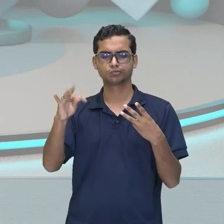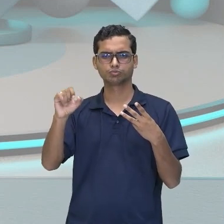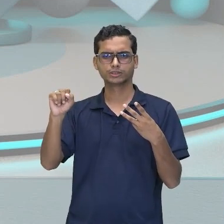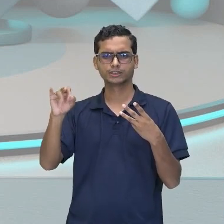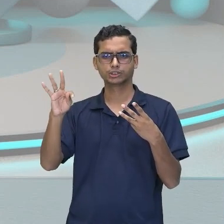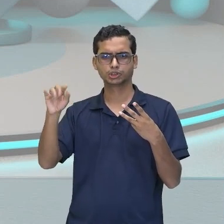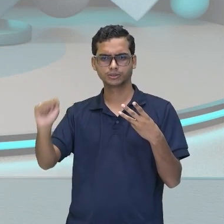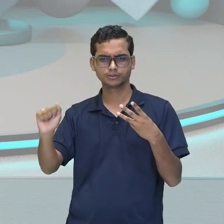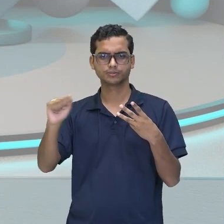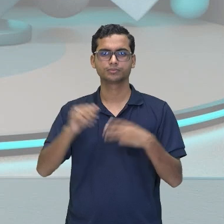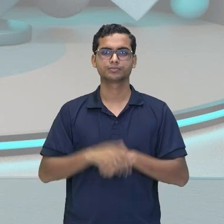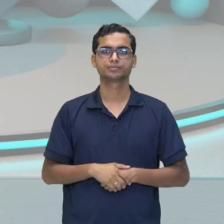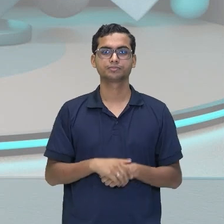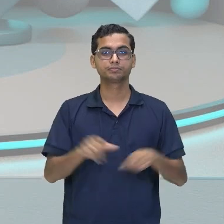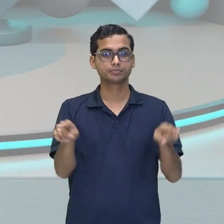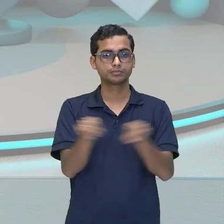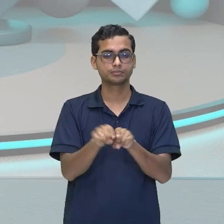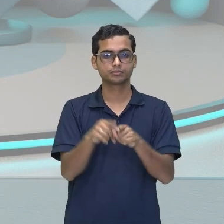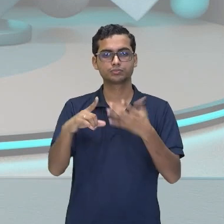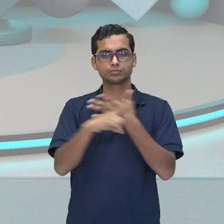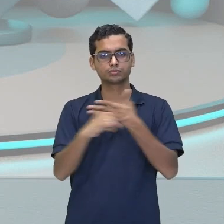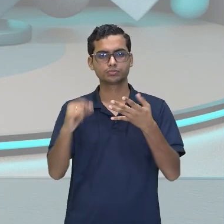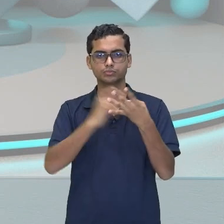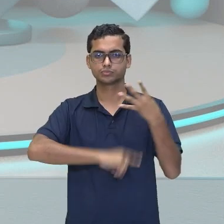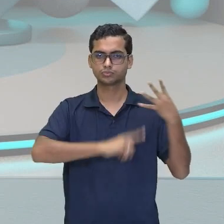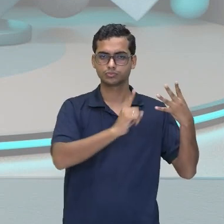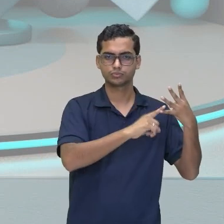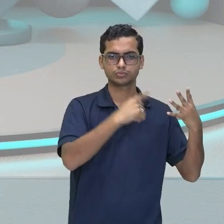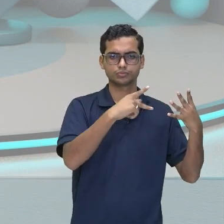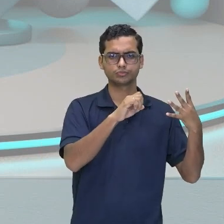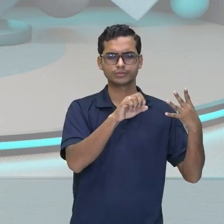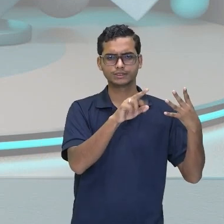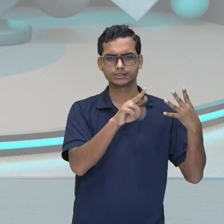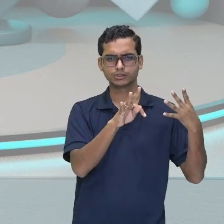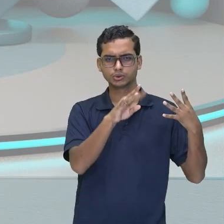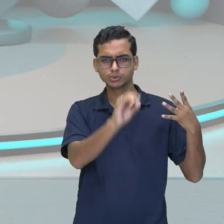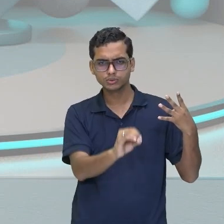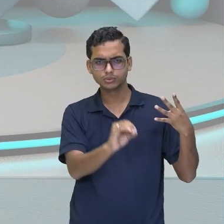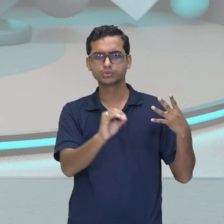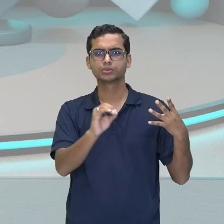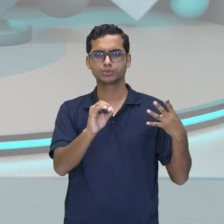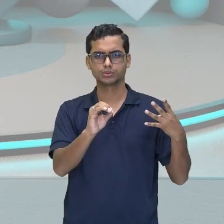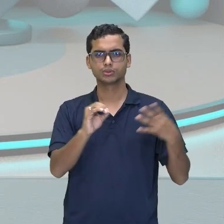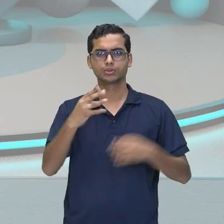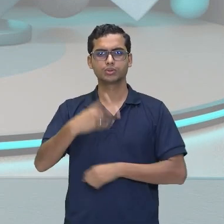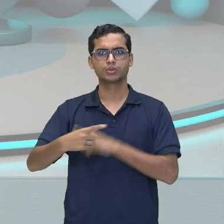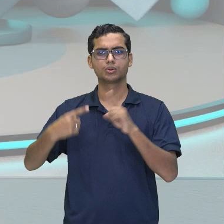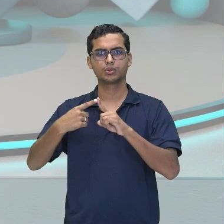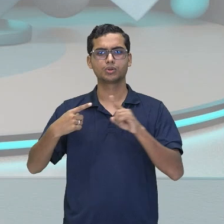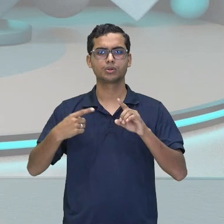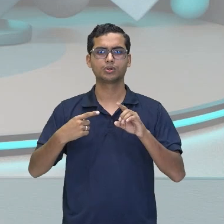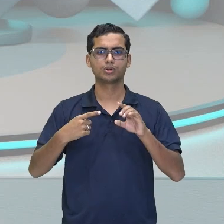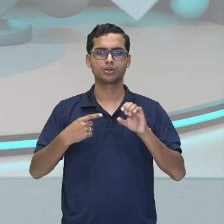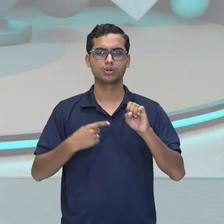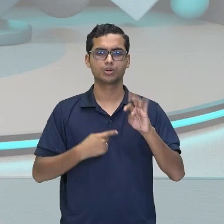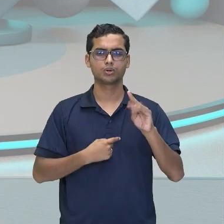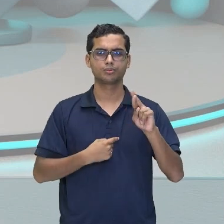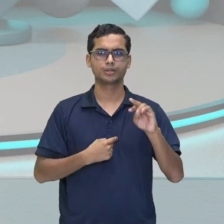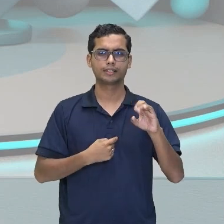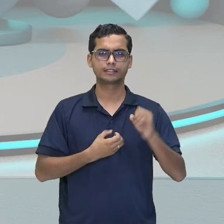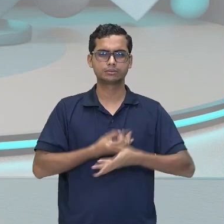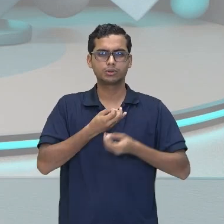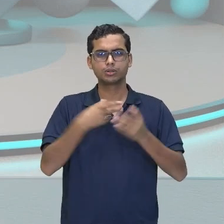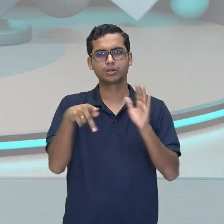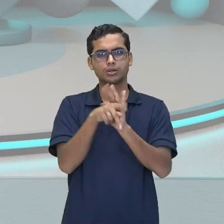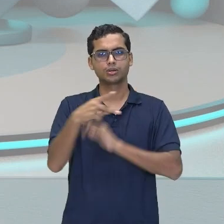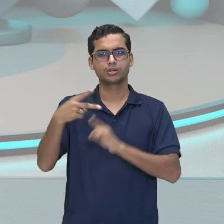Batista, de Pedro Antônio Correia Garção, temos as obras poéticas,